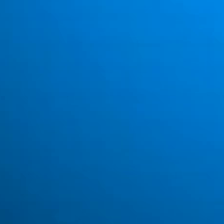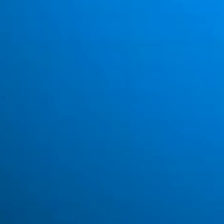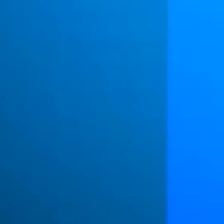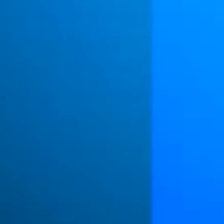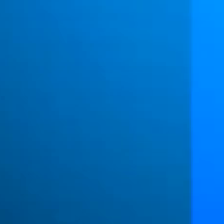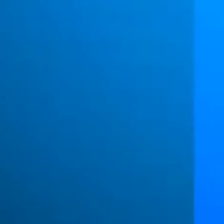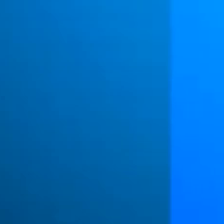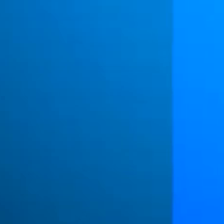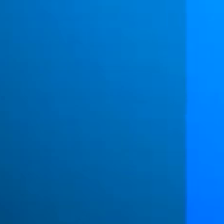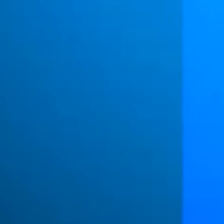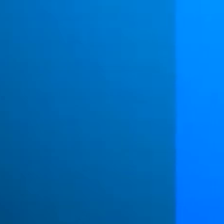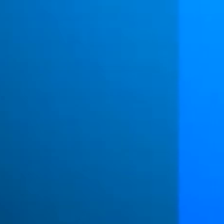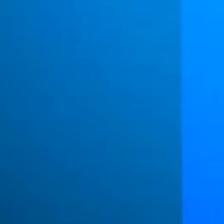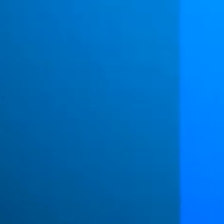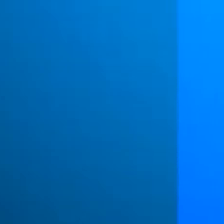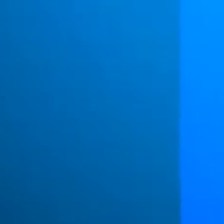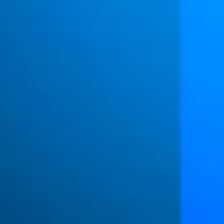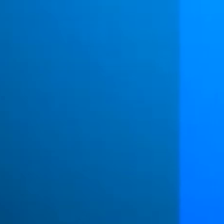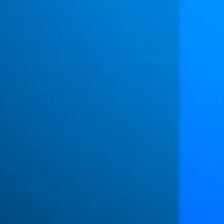o